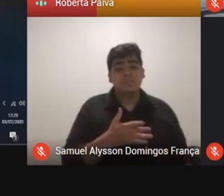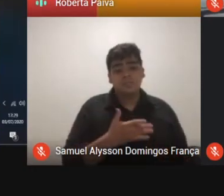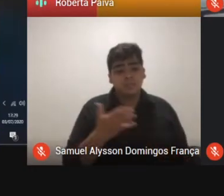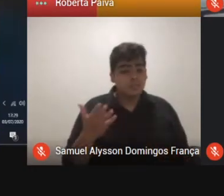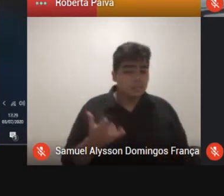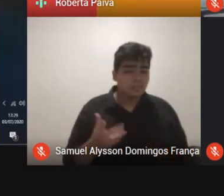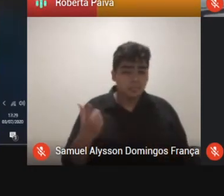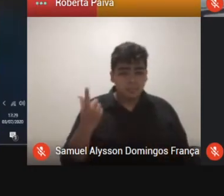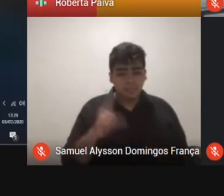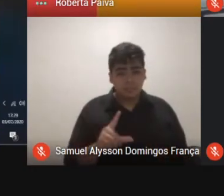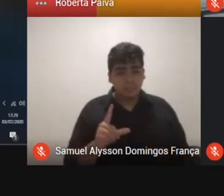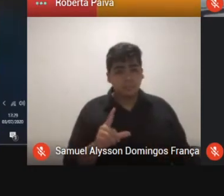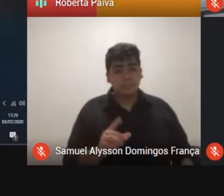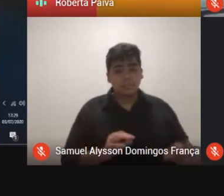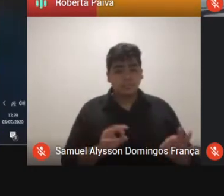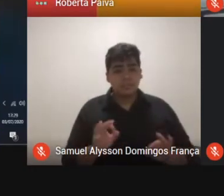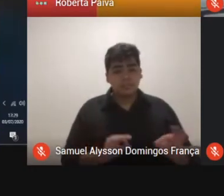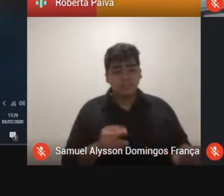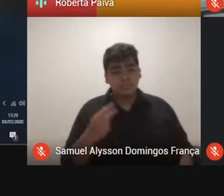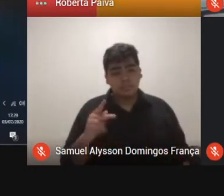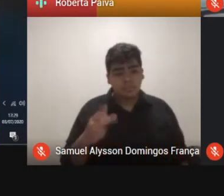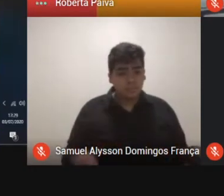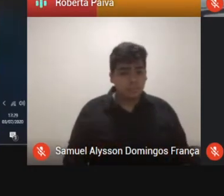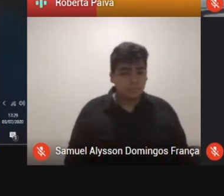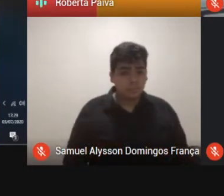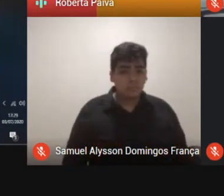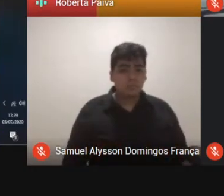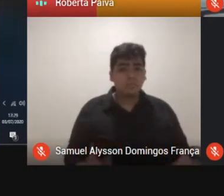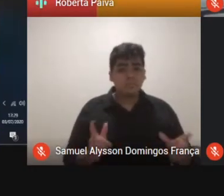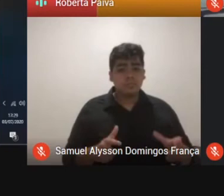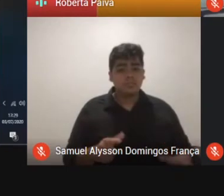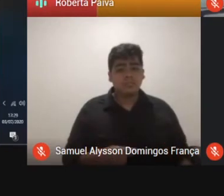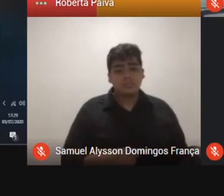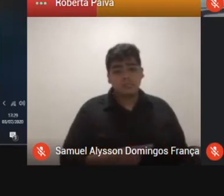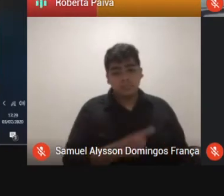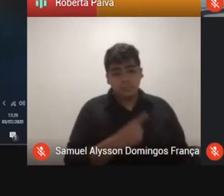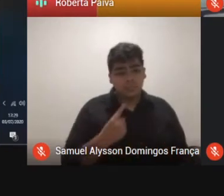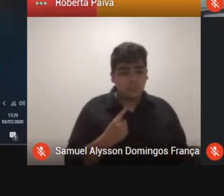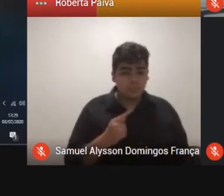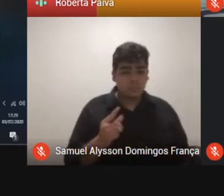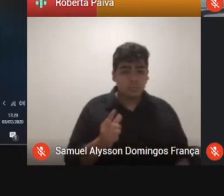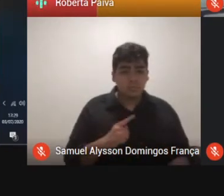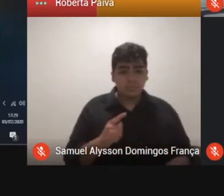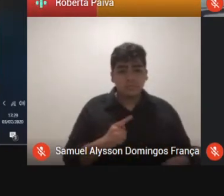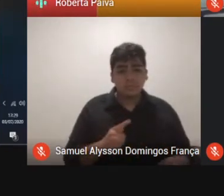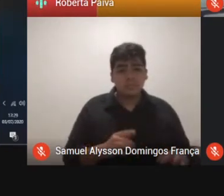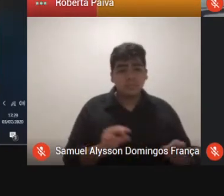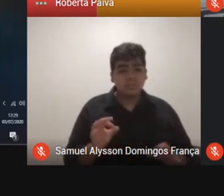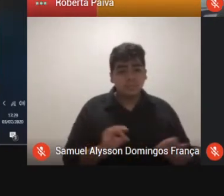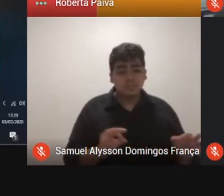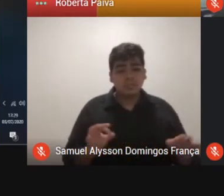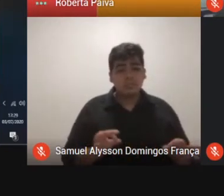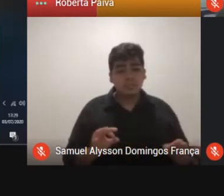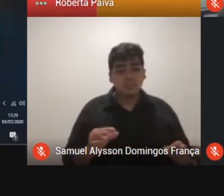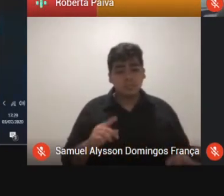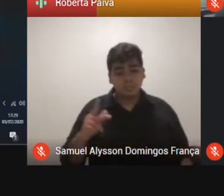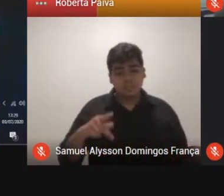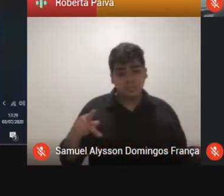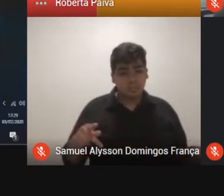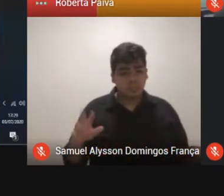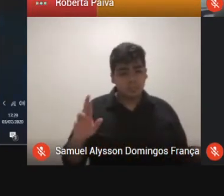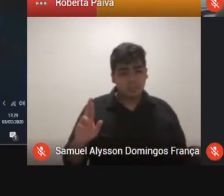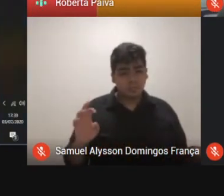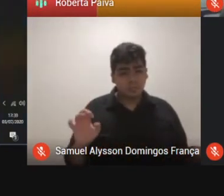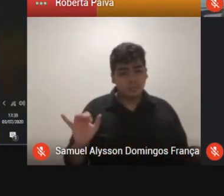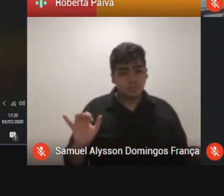carregamento dele, porque a gente fez esse carregamento junto com as texturas. O professor Rinaldo falou aí que